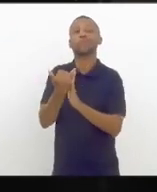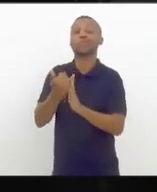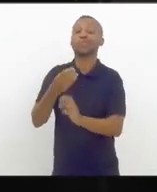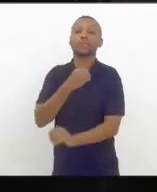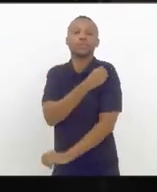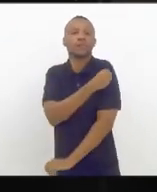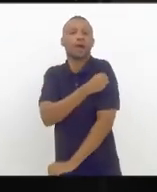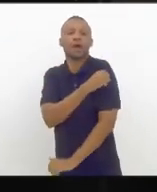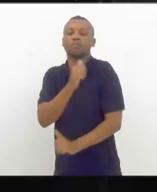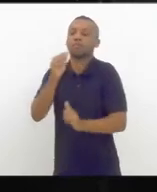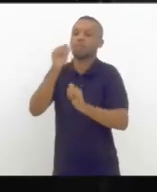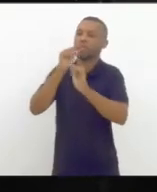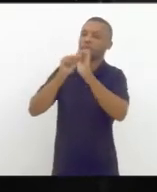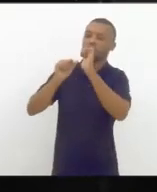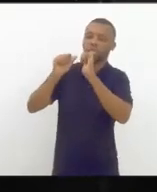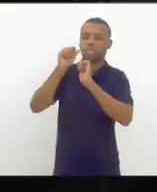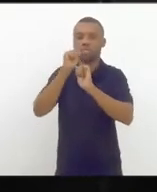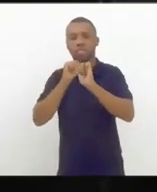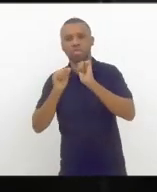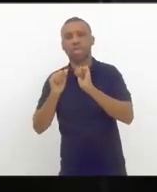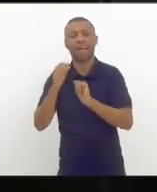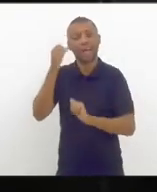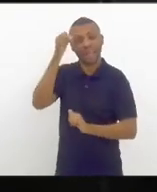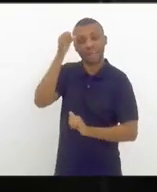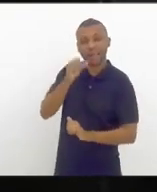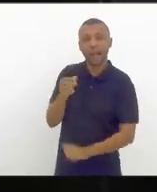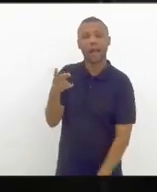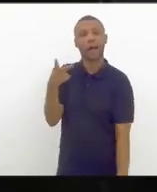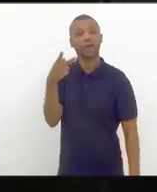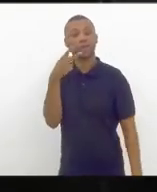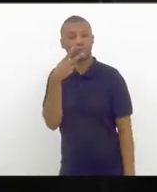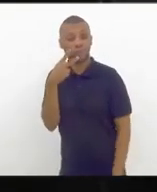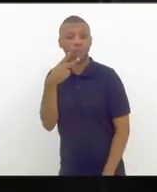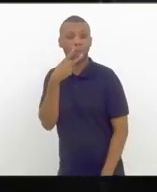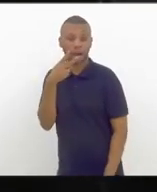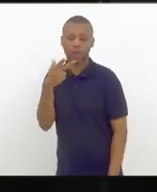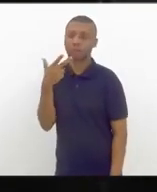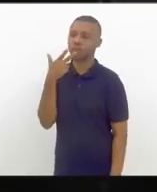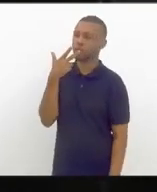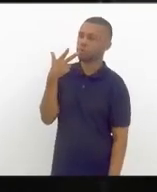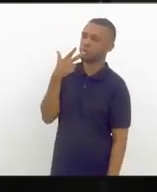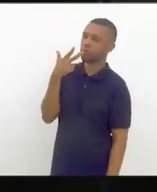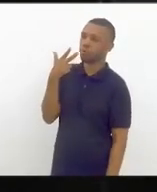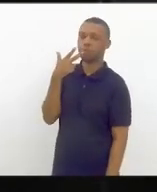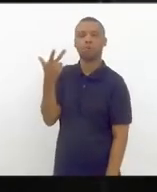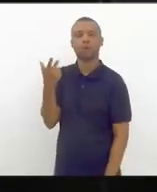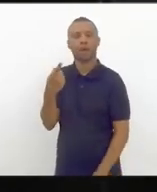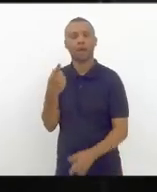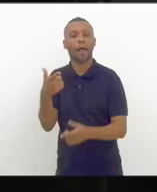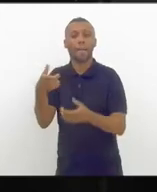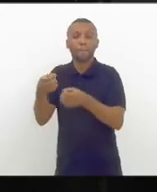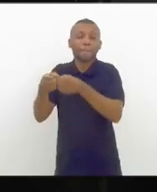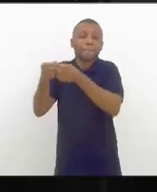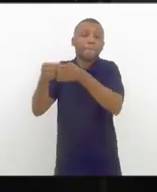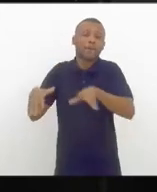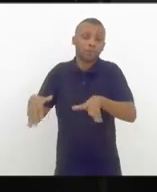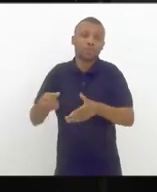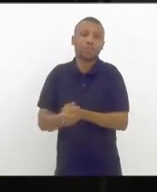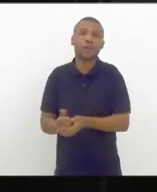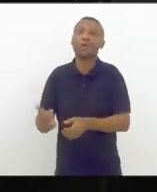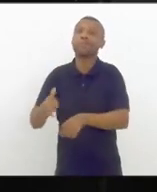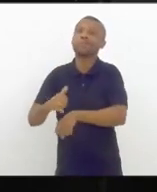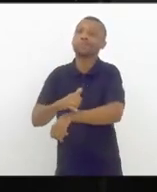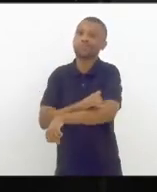avisar evitar evitar o tabagismo que também prejudica Por demais é obesidade